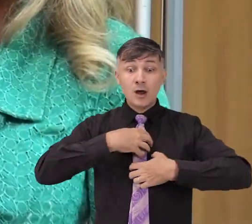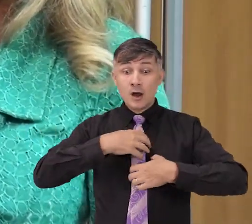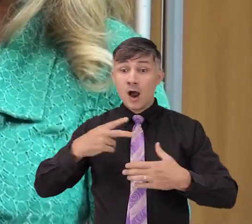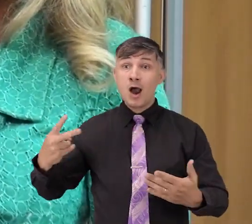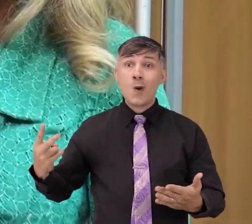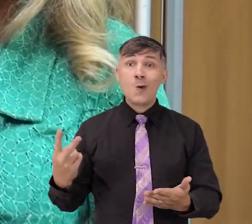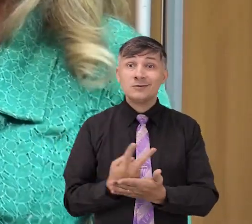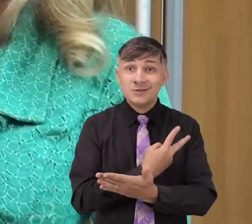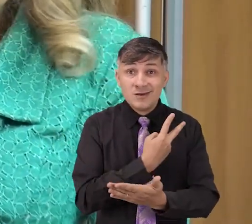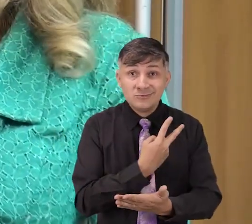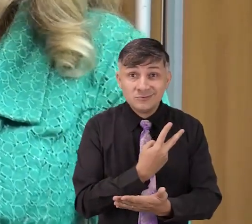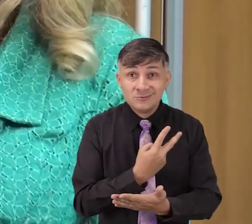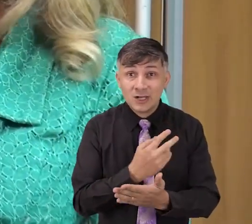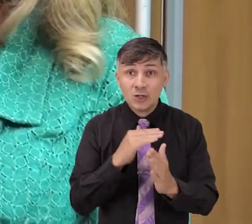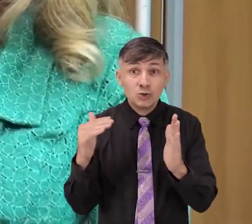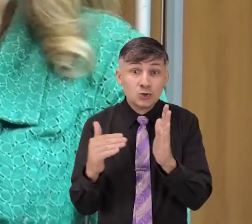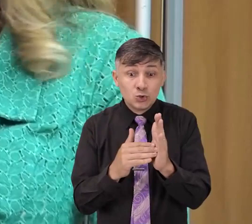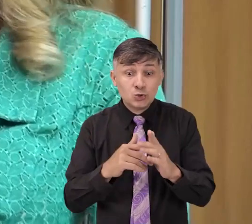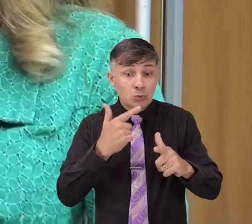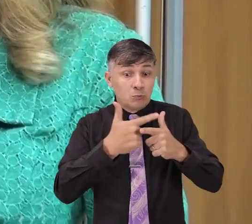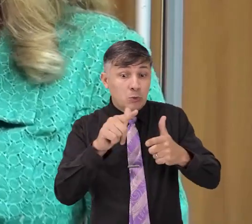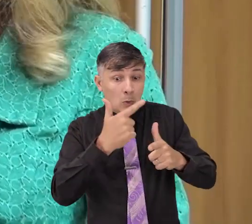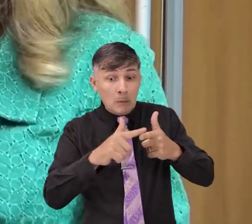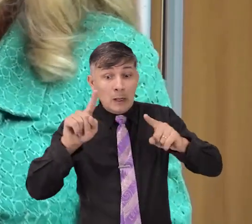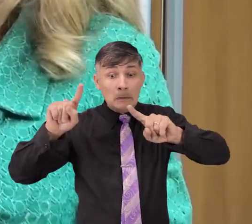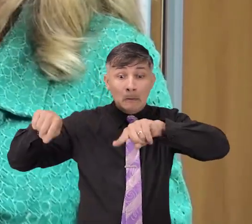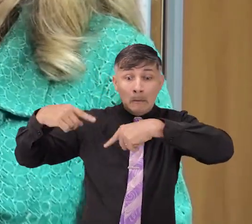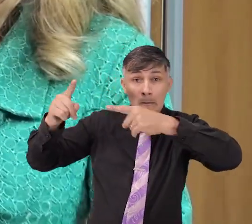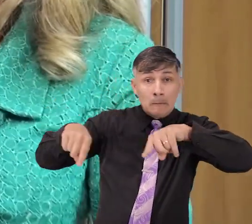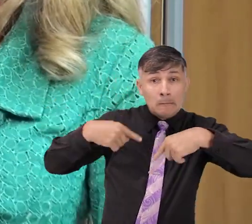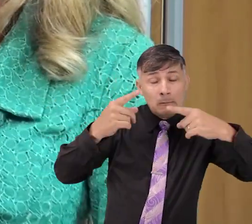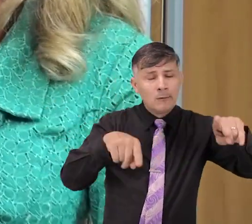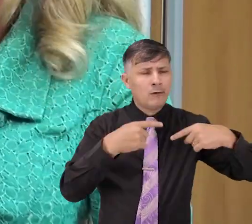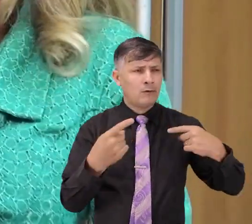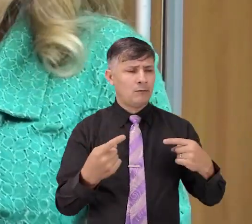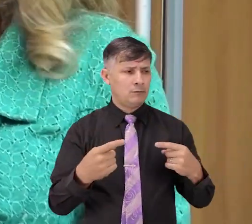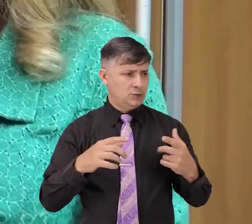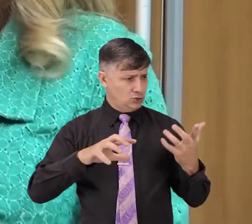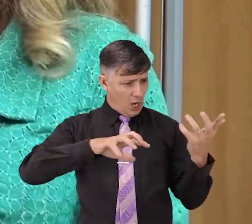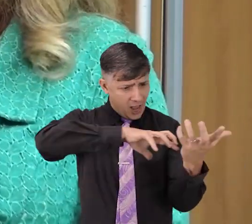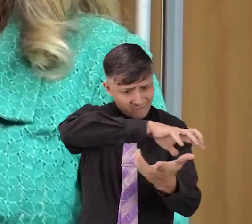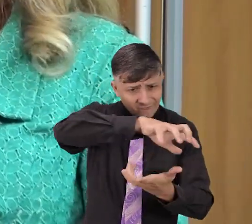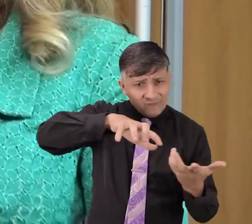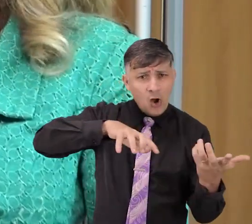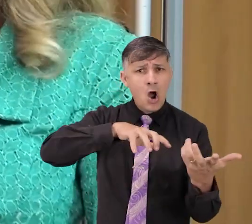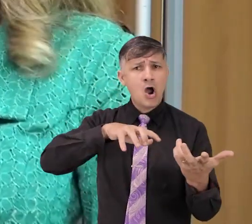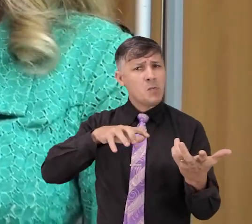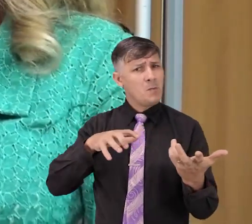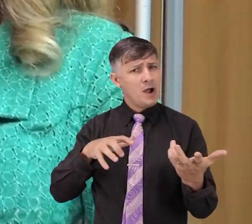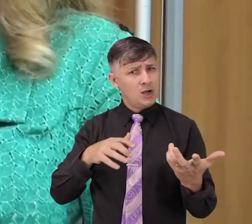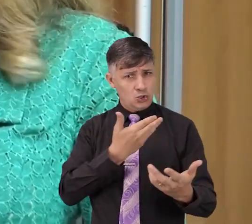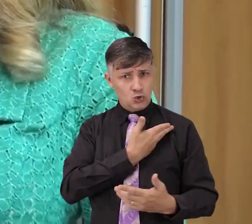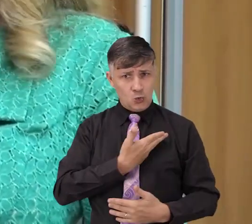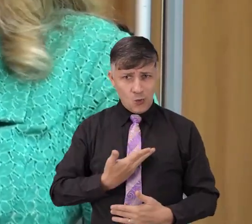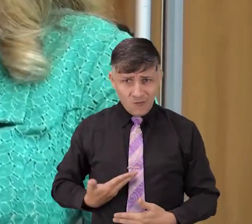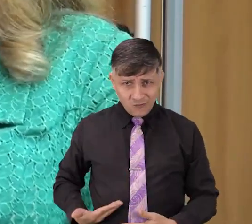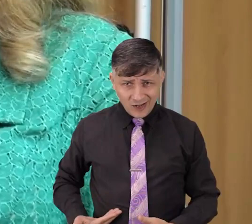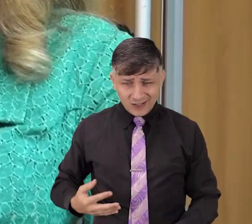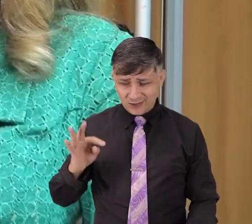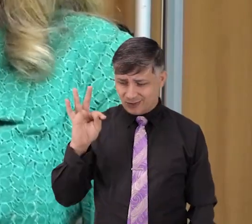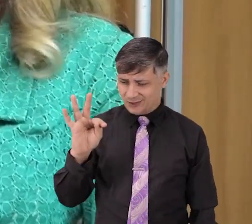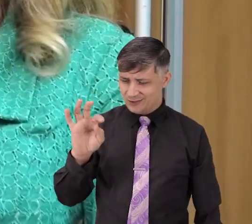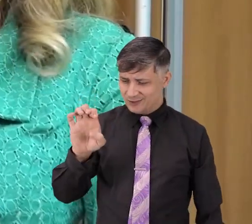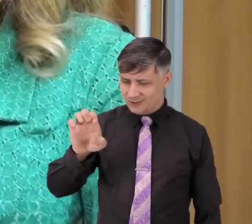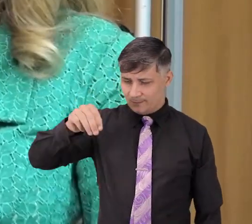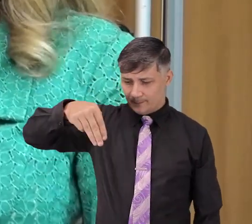situações aí, vamos dizer assim, adversas, né? Vindos com reforma, com a reforma que vieram do governo Temer,